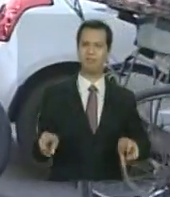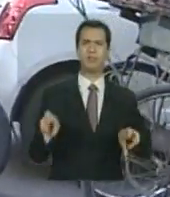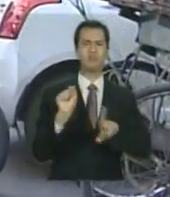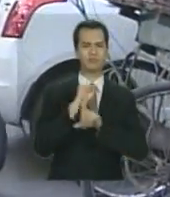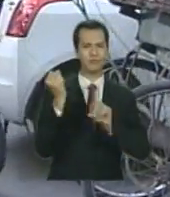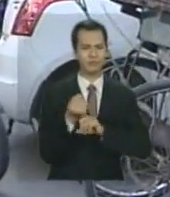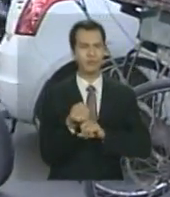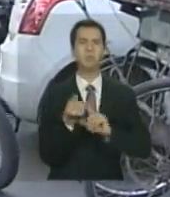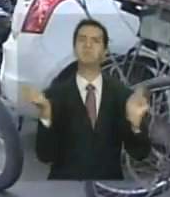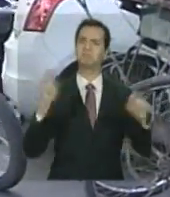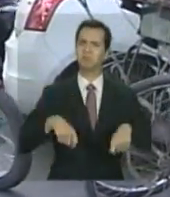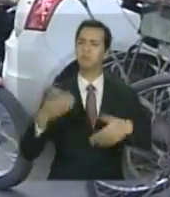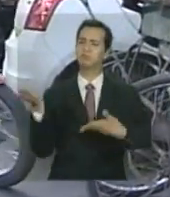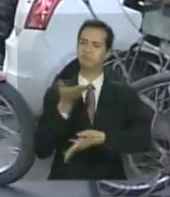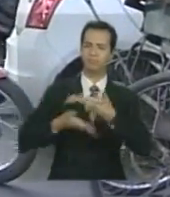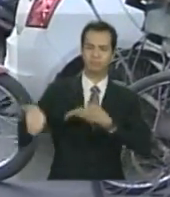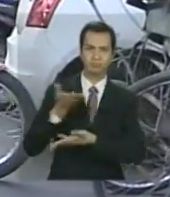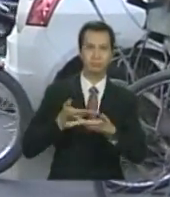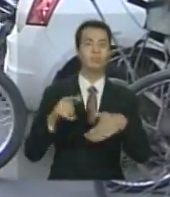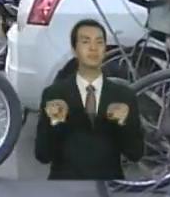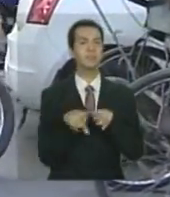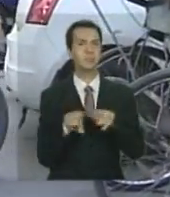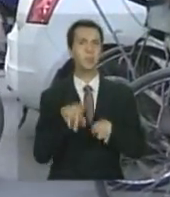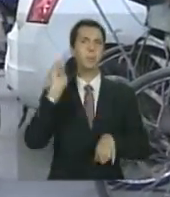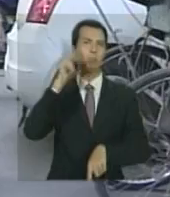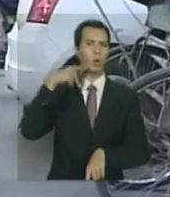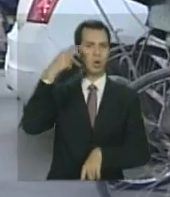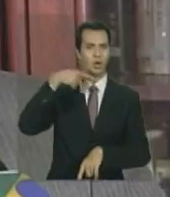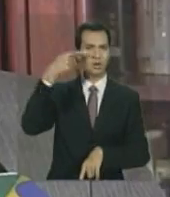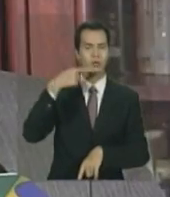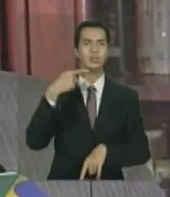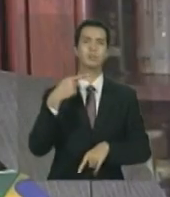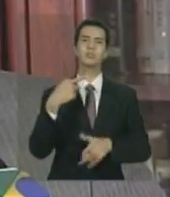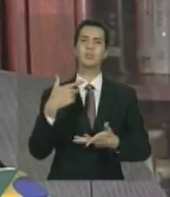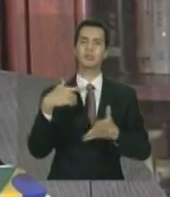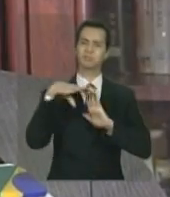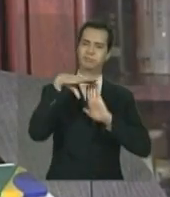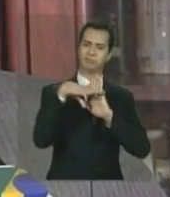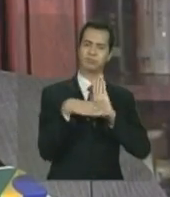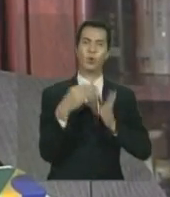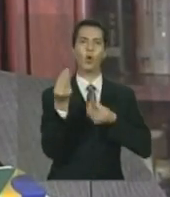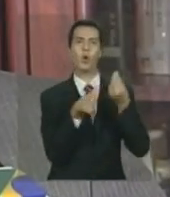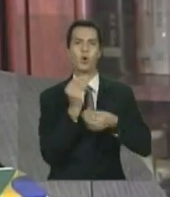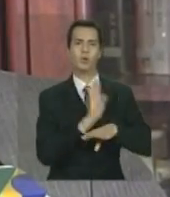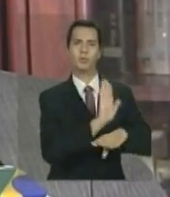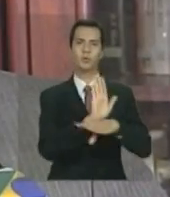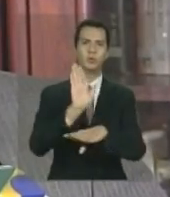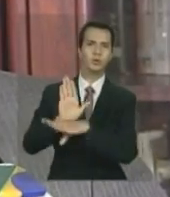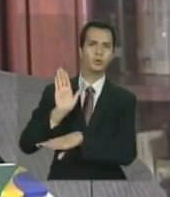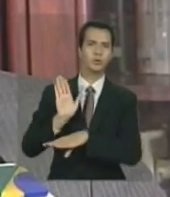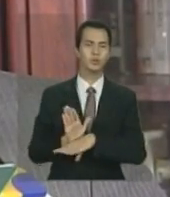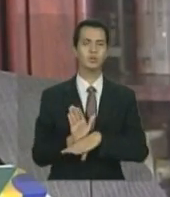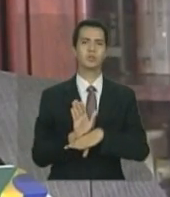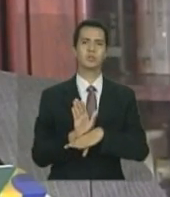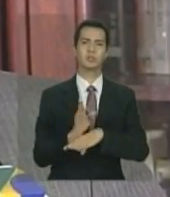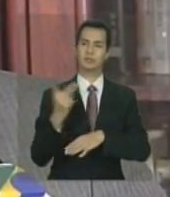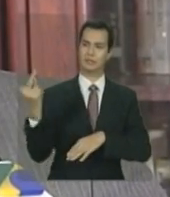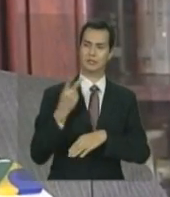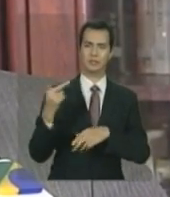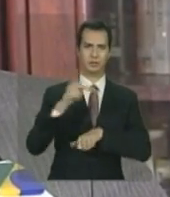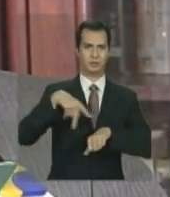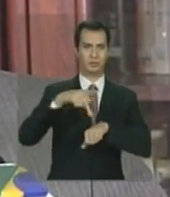aprender mais. As polícias e políticas que estão praticando pelo cada país. Por